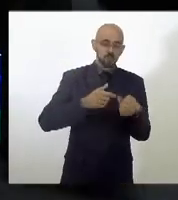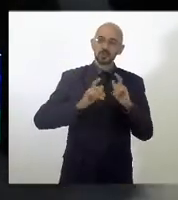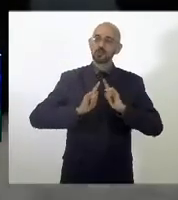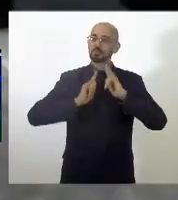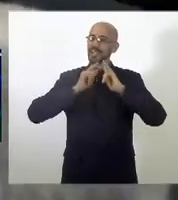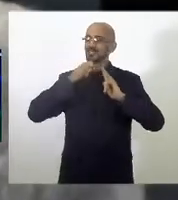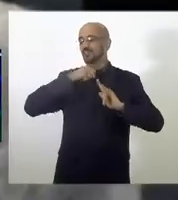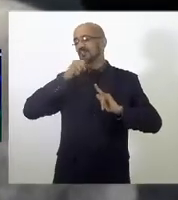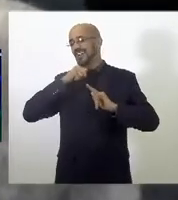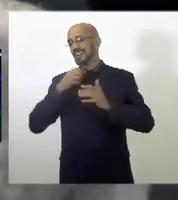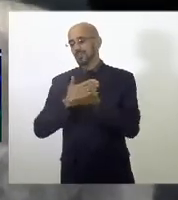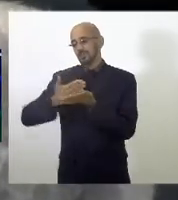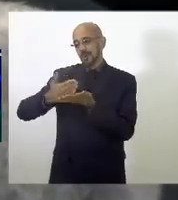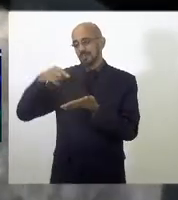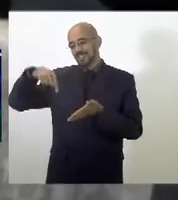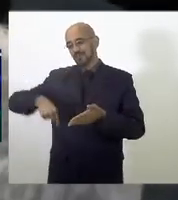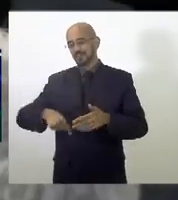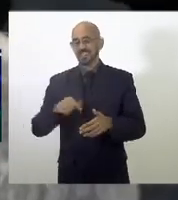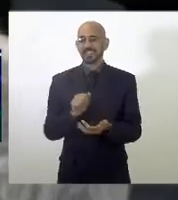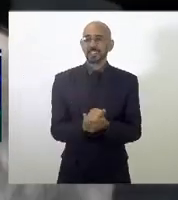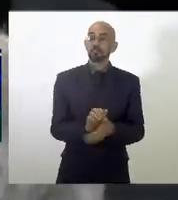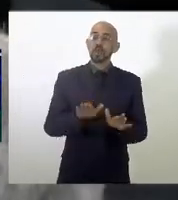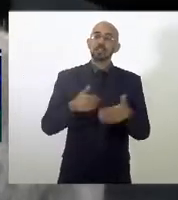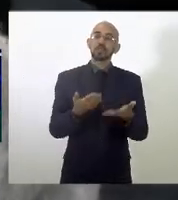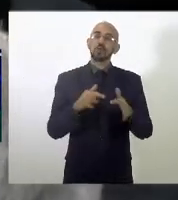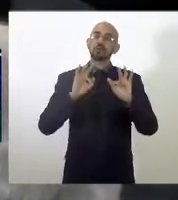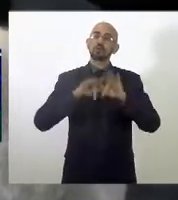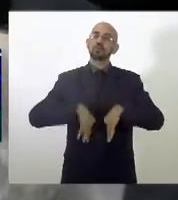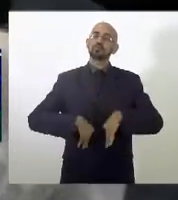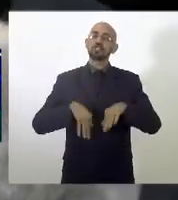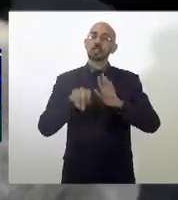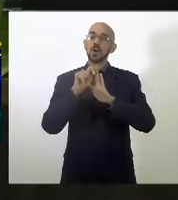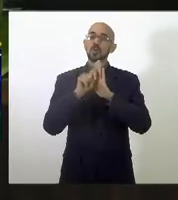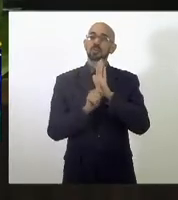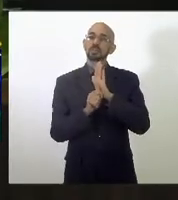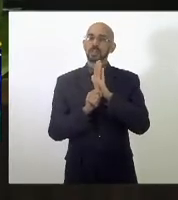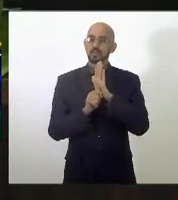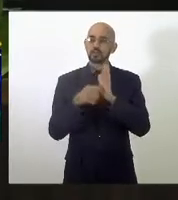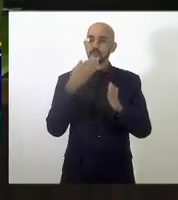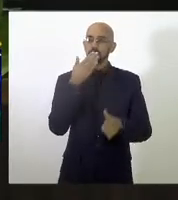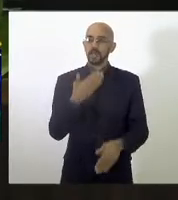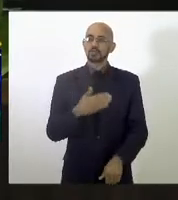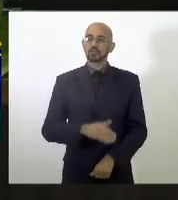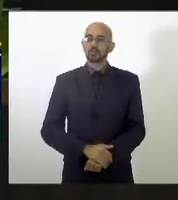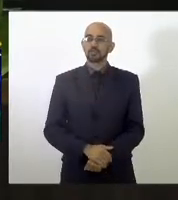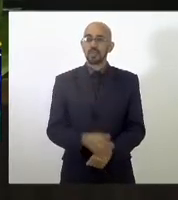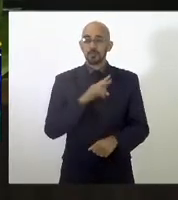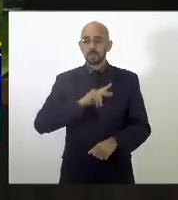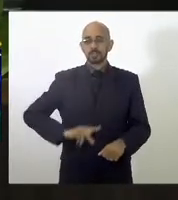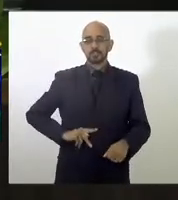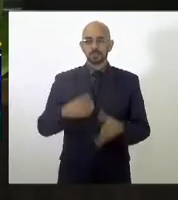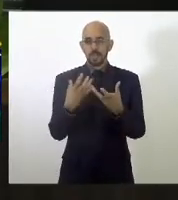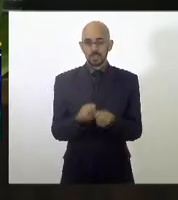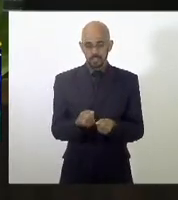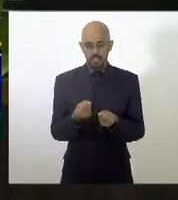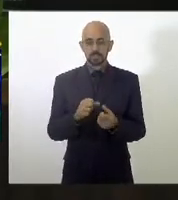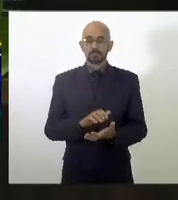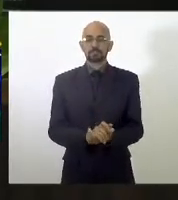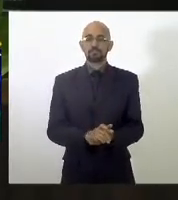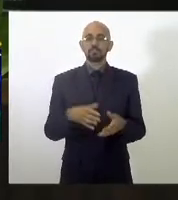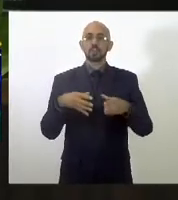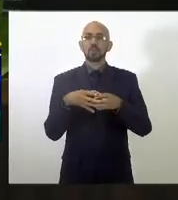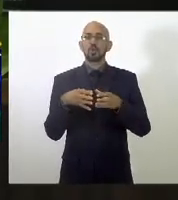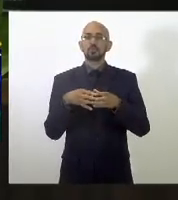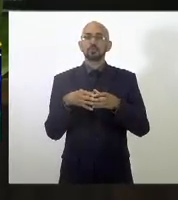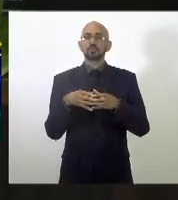deputado Valdeque. Concluindo por substitutivo, pedindo forma final de redação. Que a presidência defere. Pela Comissão de